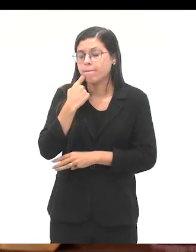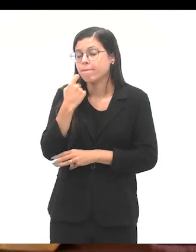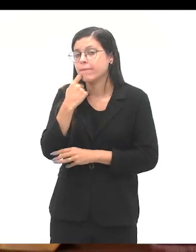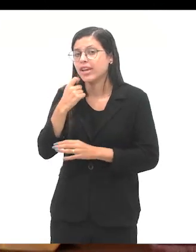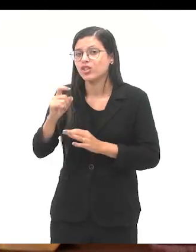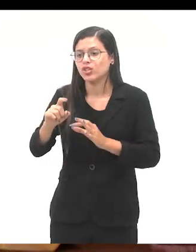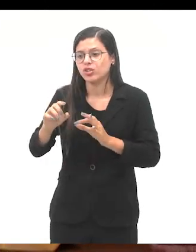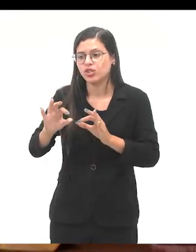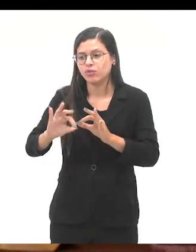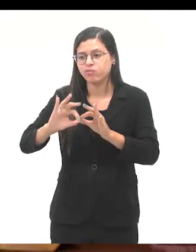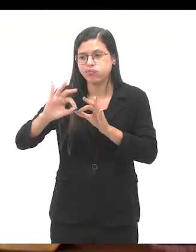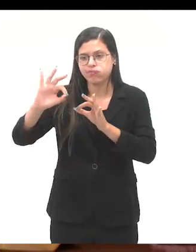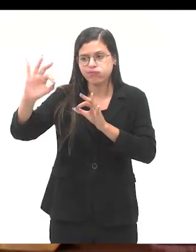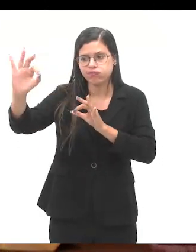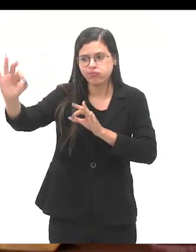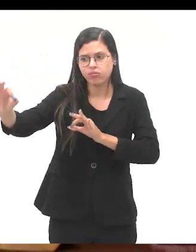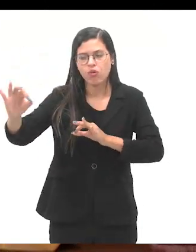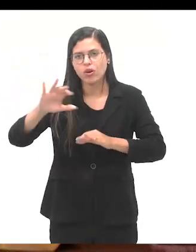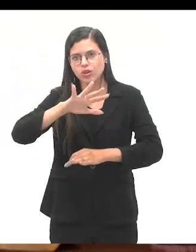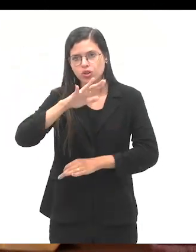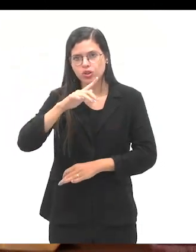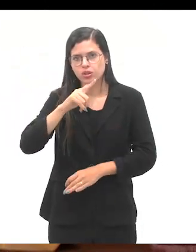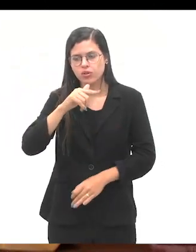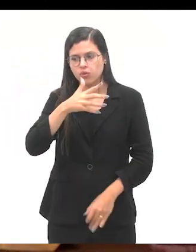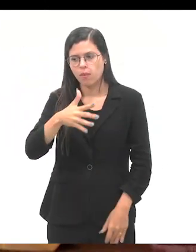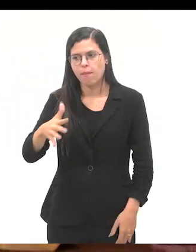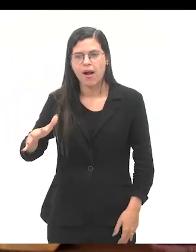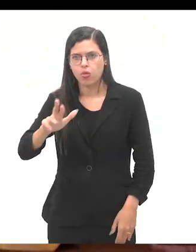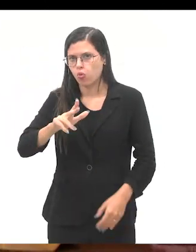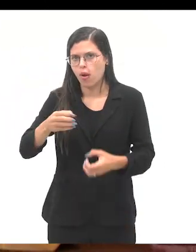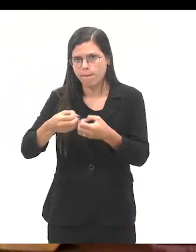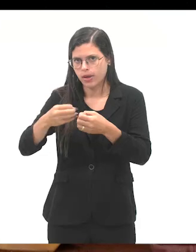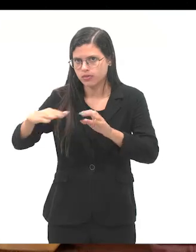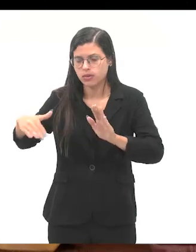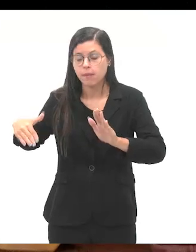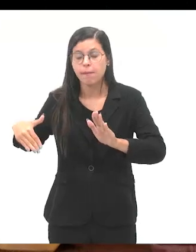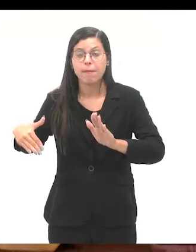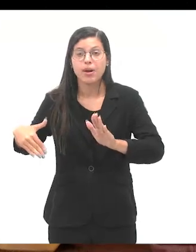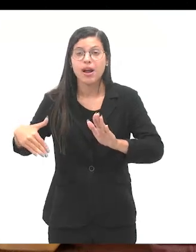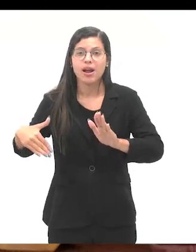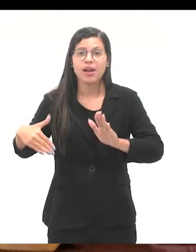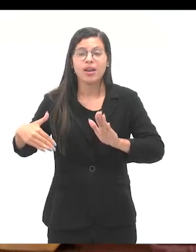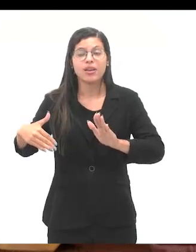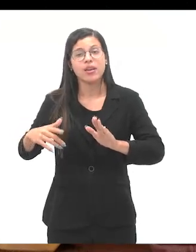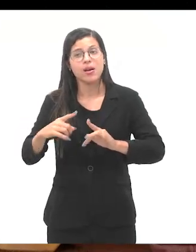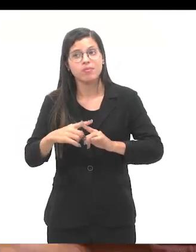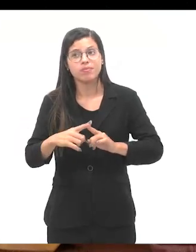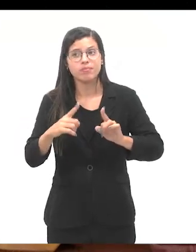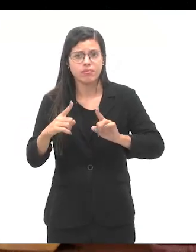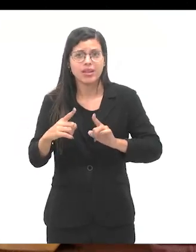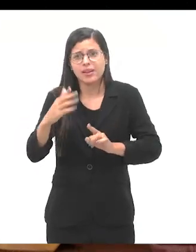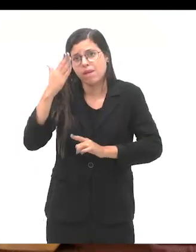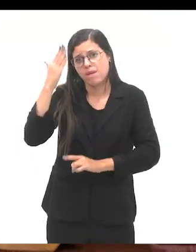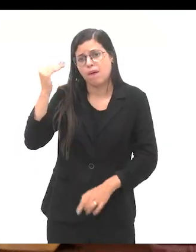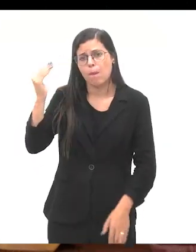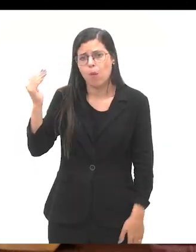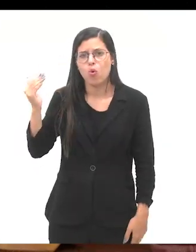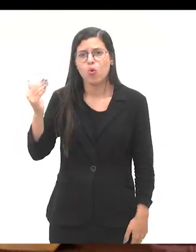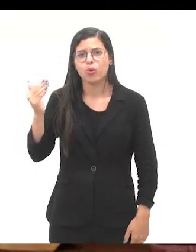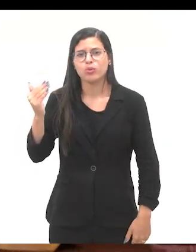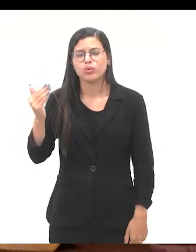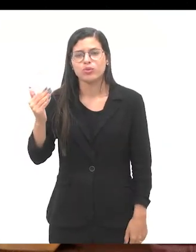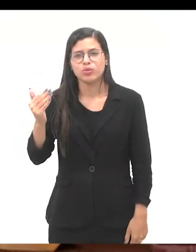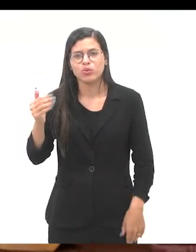mar. É um peixe de alto mar, não é um peixe de costa. Entendeu? Então, assim, mas são peixes que pegam famas, e